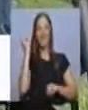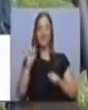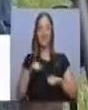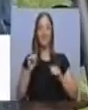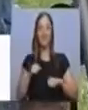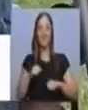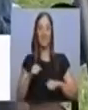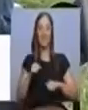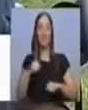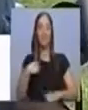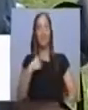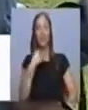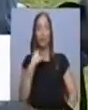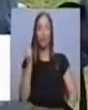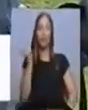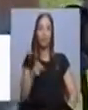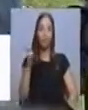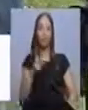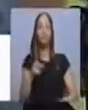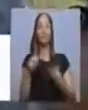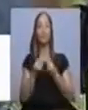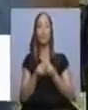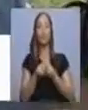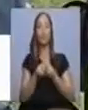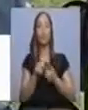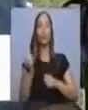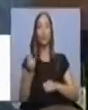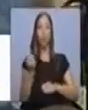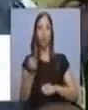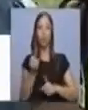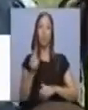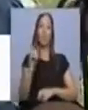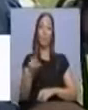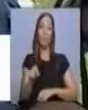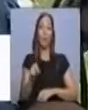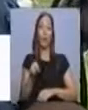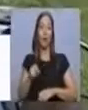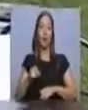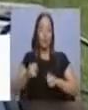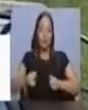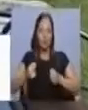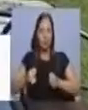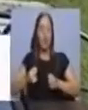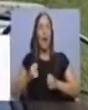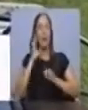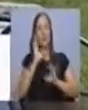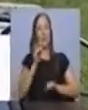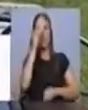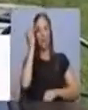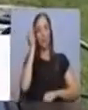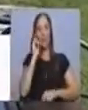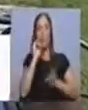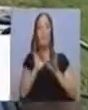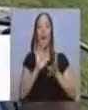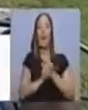tenho vindo muitas vezes aqui com os meus sogros e ela também anda de muletas e é mais fácil assim. O meu marido não pode se fazer à